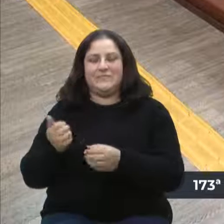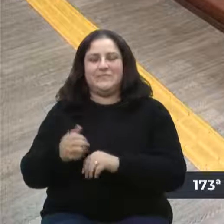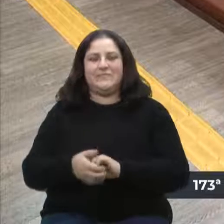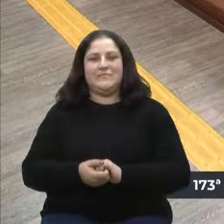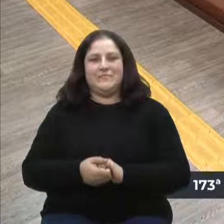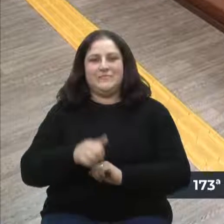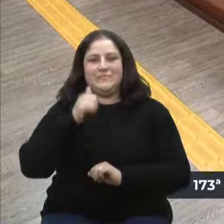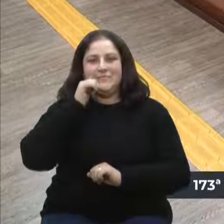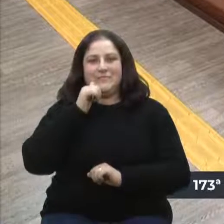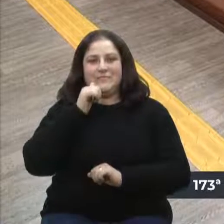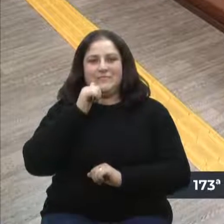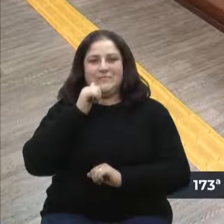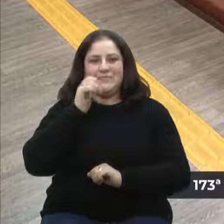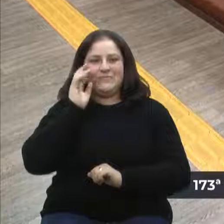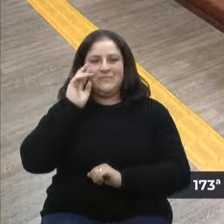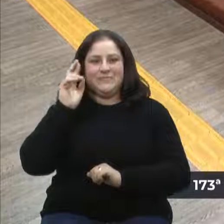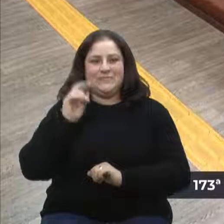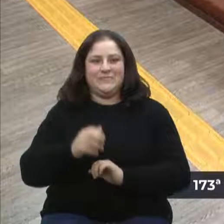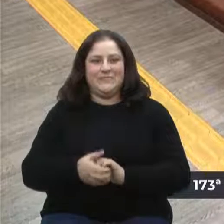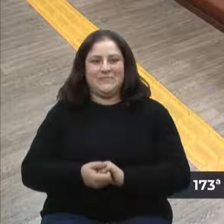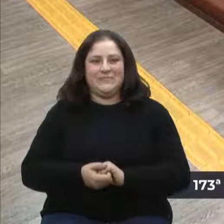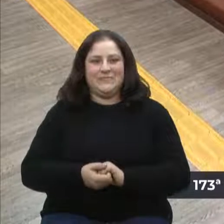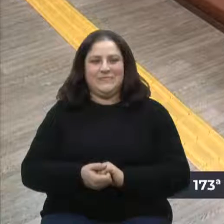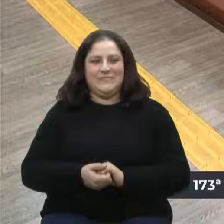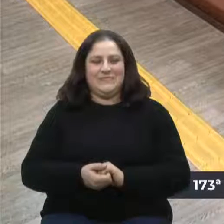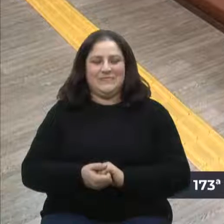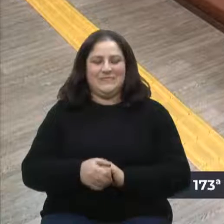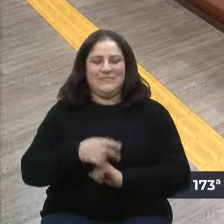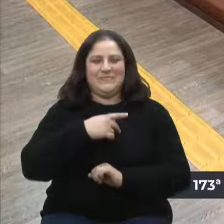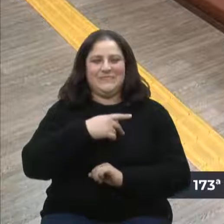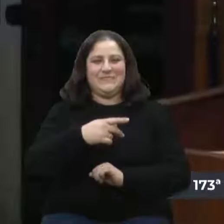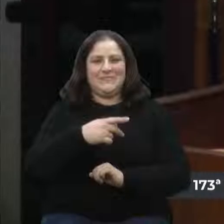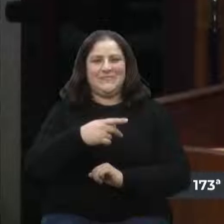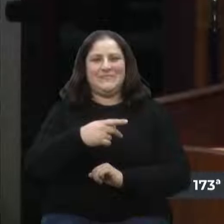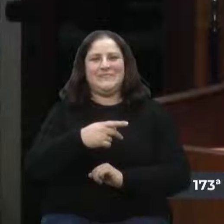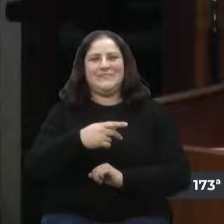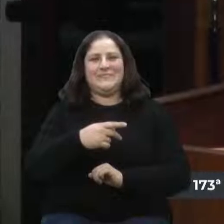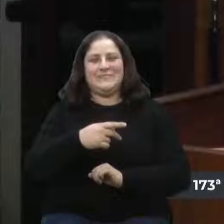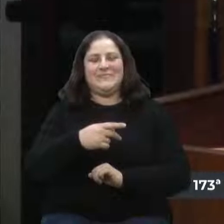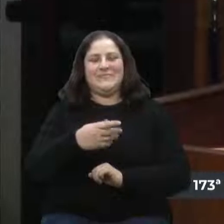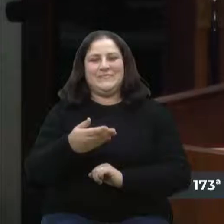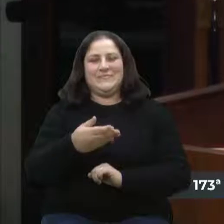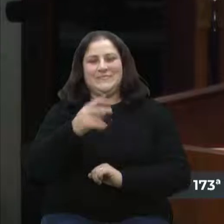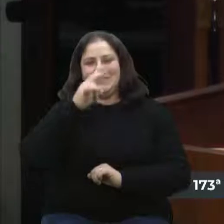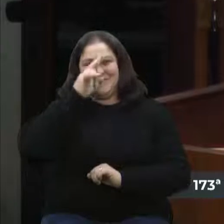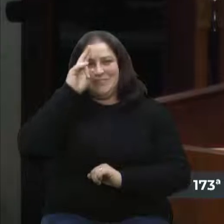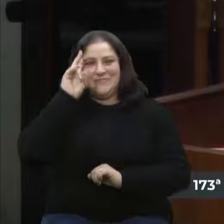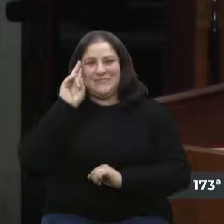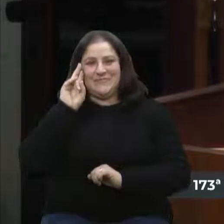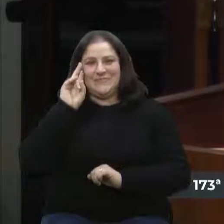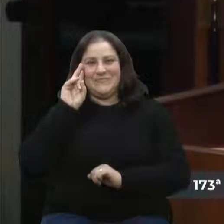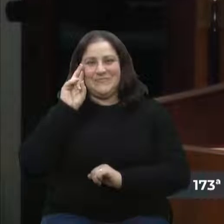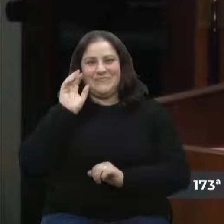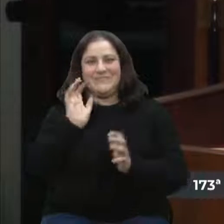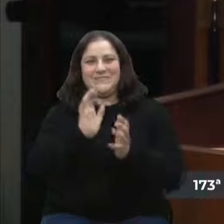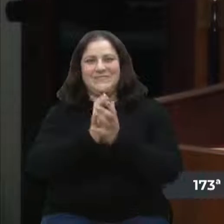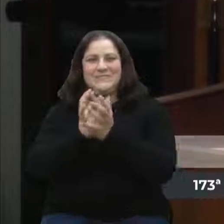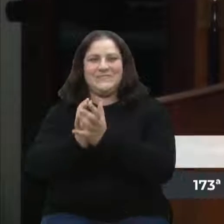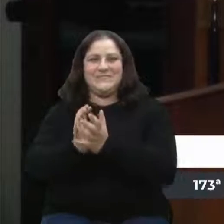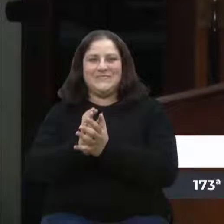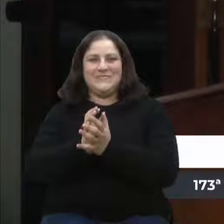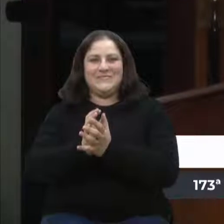Senhora, senhor presidente, em exercício, então, meu colega vereador Velocino Ex, nobres pares,